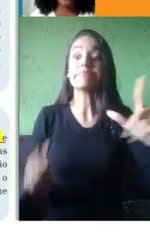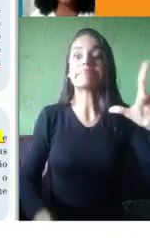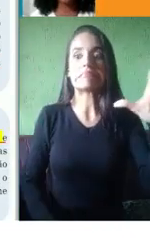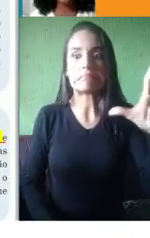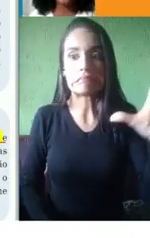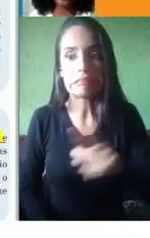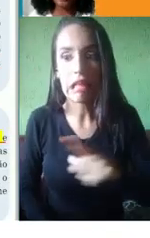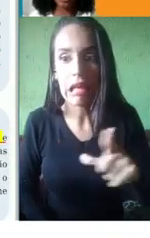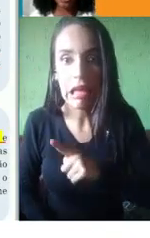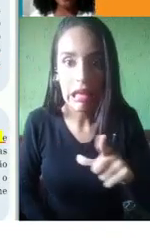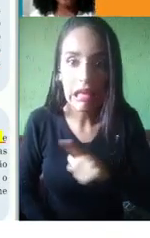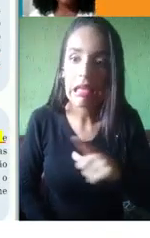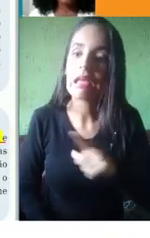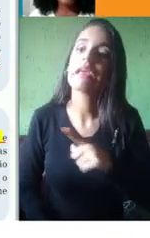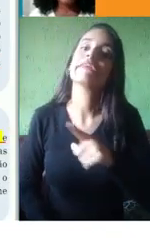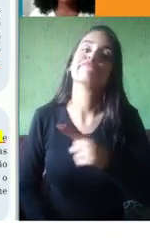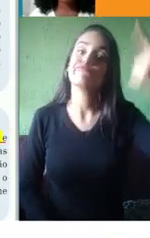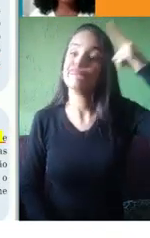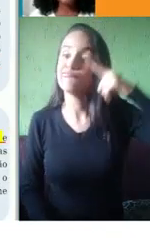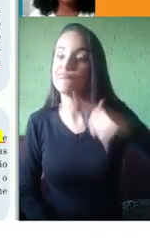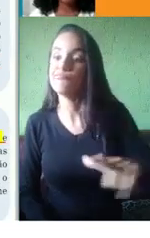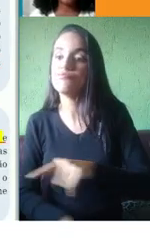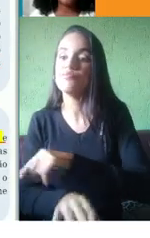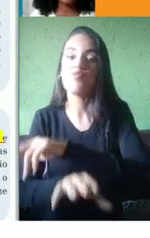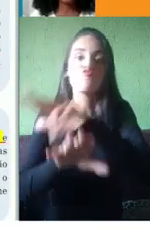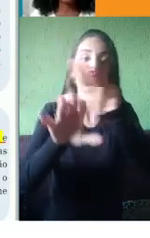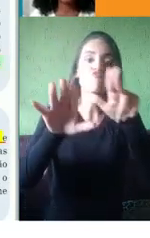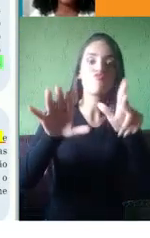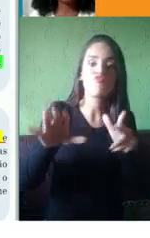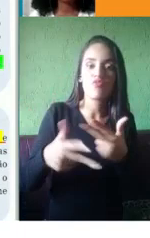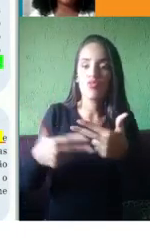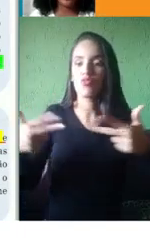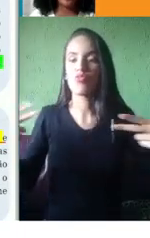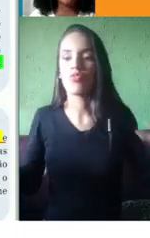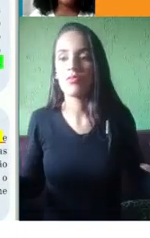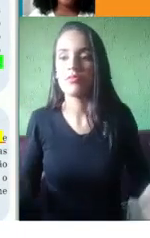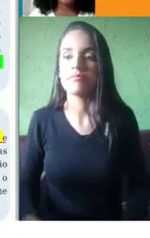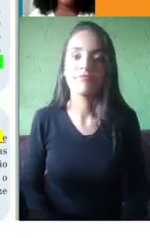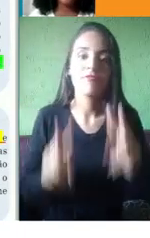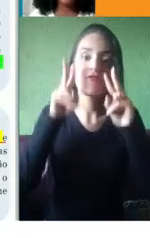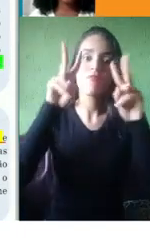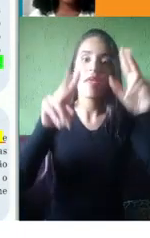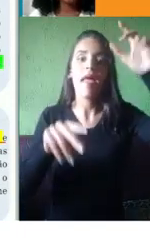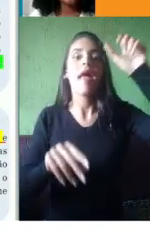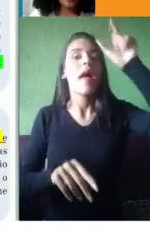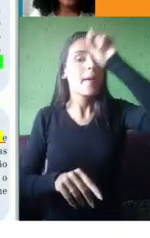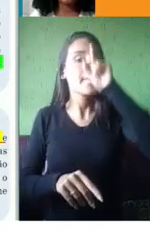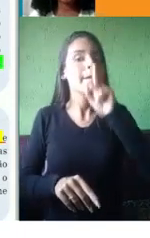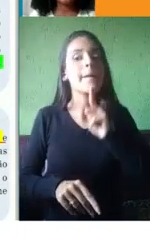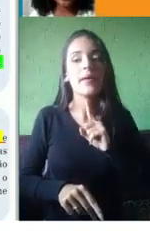foi retomado por existem. E os planos que estavam discriminados na tese, aqui apareceram